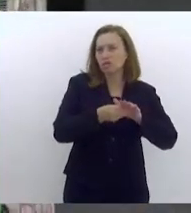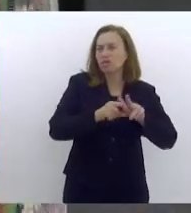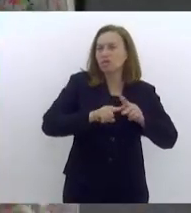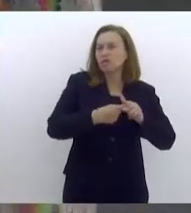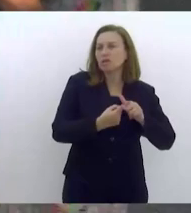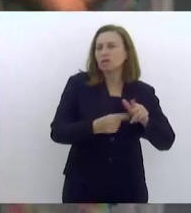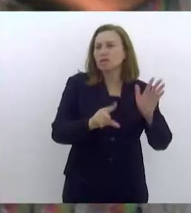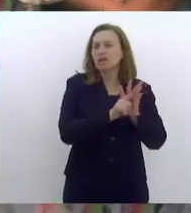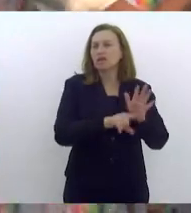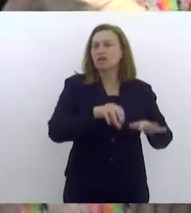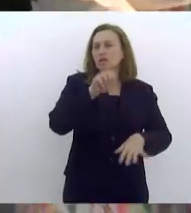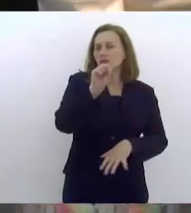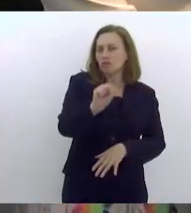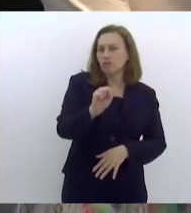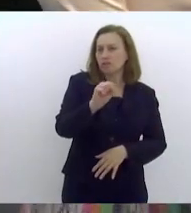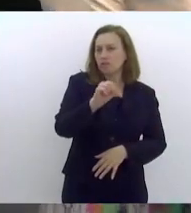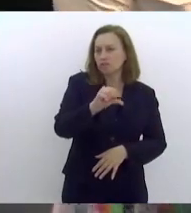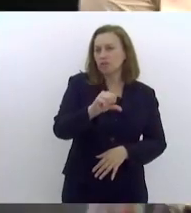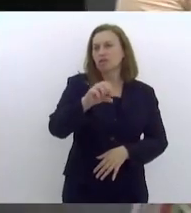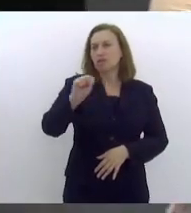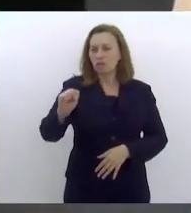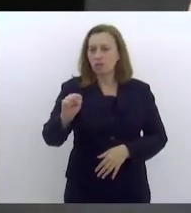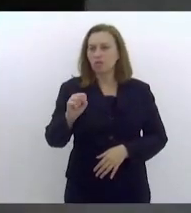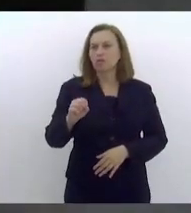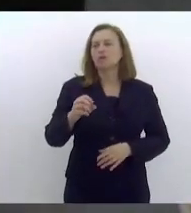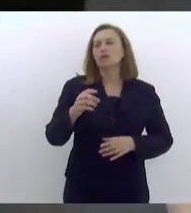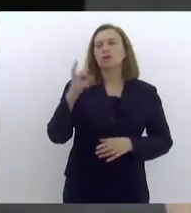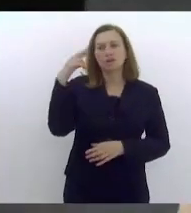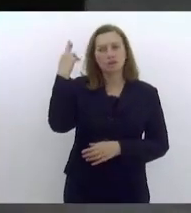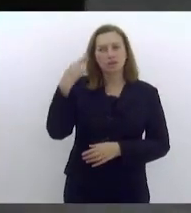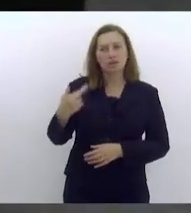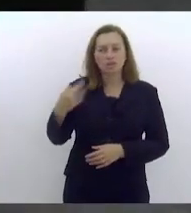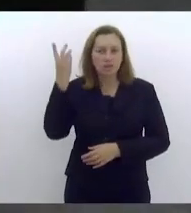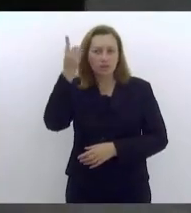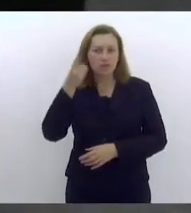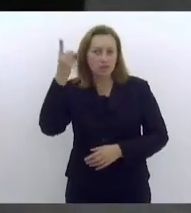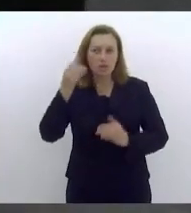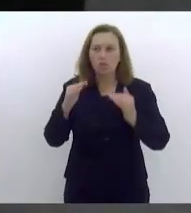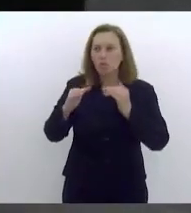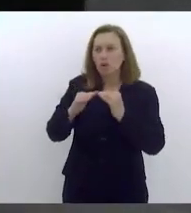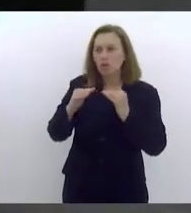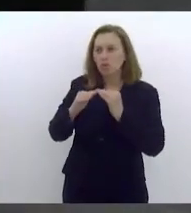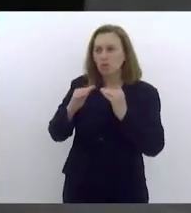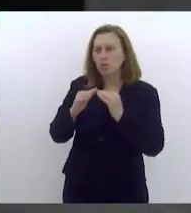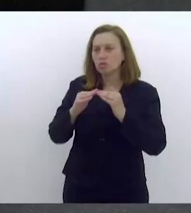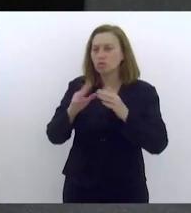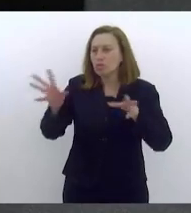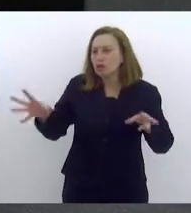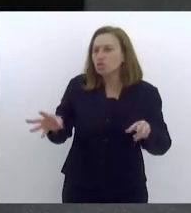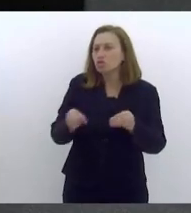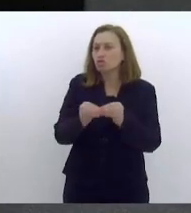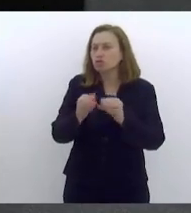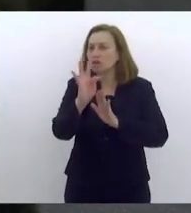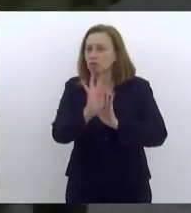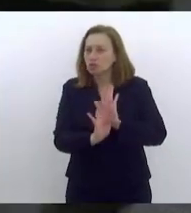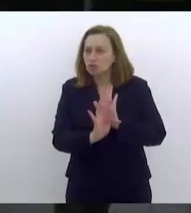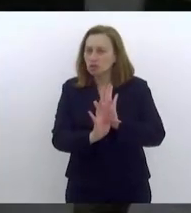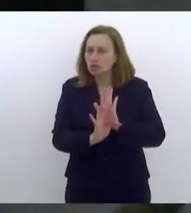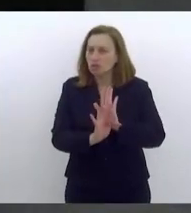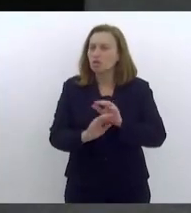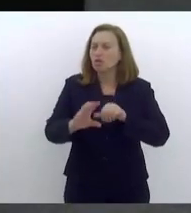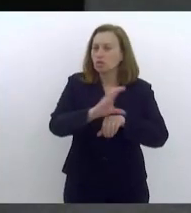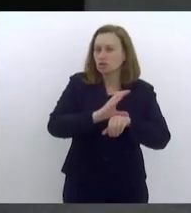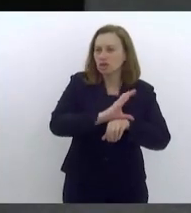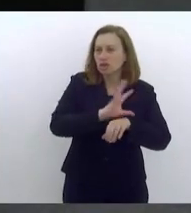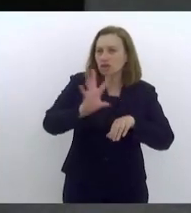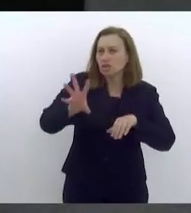lei de 98, e aí o gabinete da deputada Renata entra num acordo para junção dos textos. Então, o parecer é pela constitucionalidade